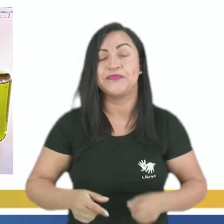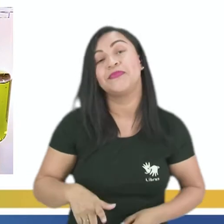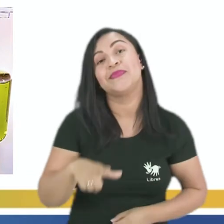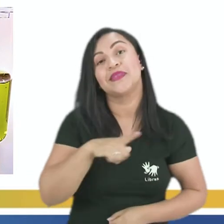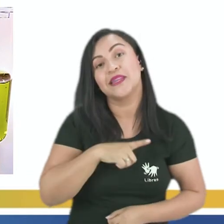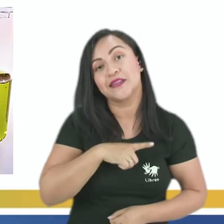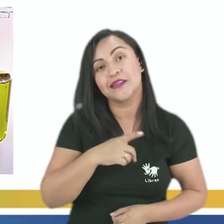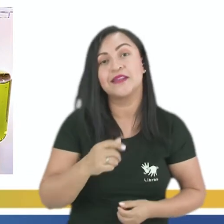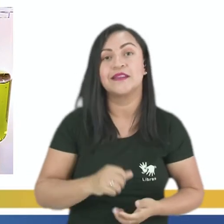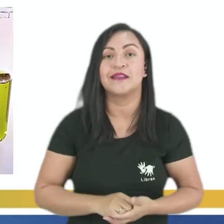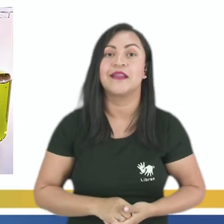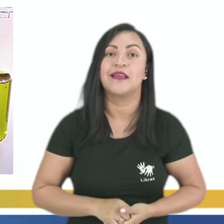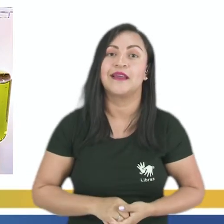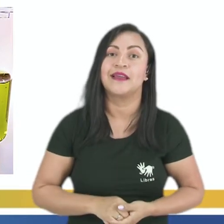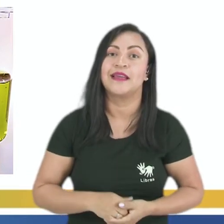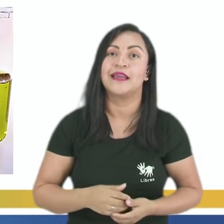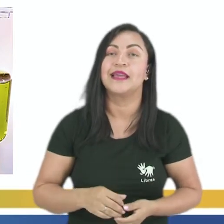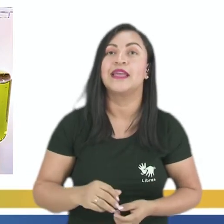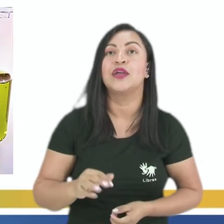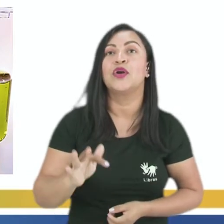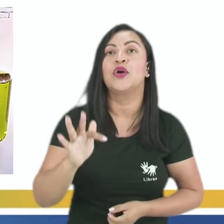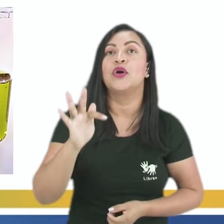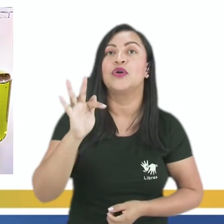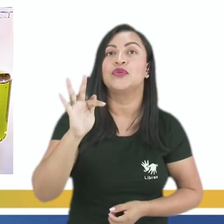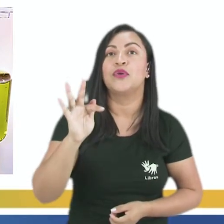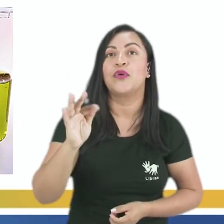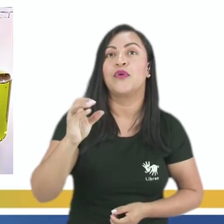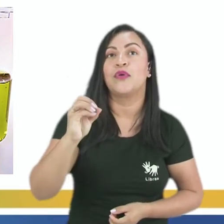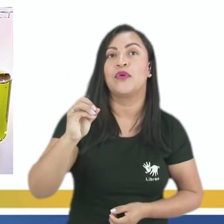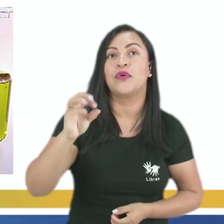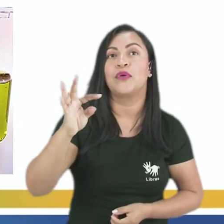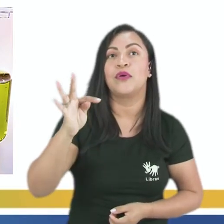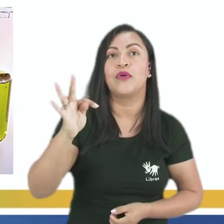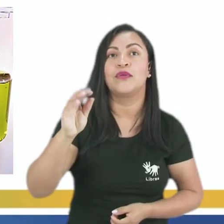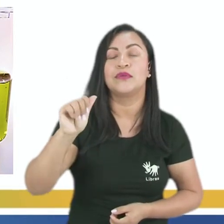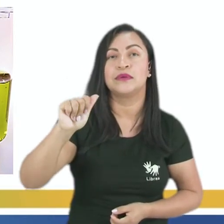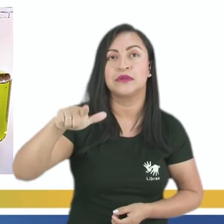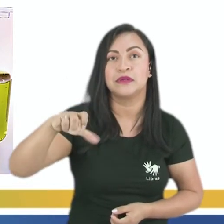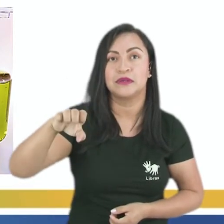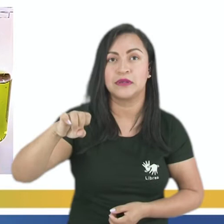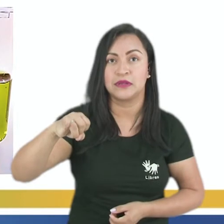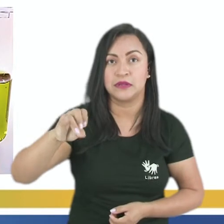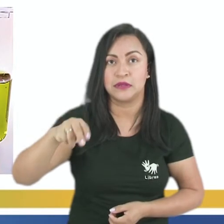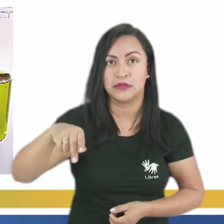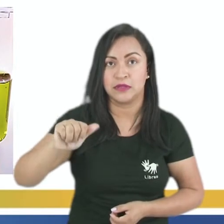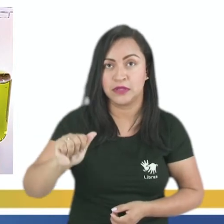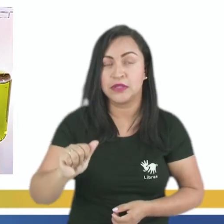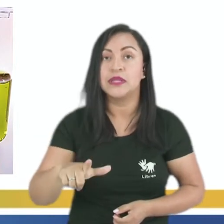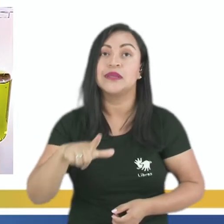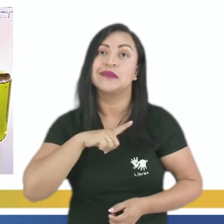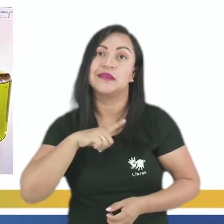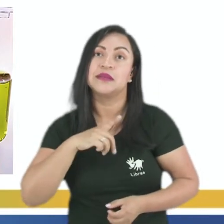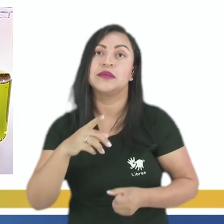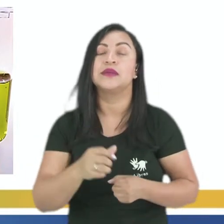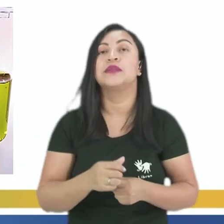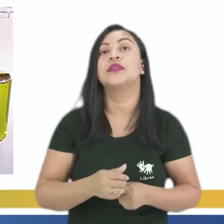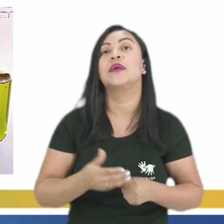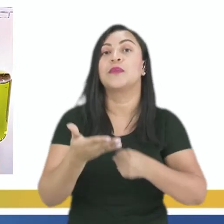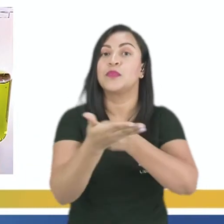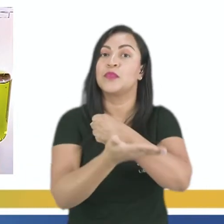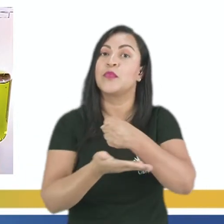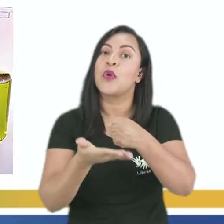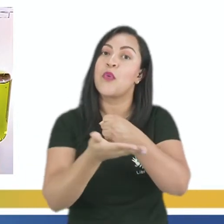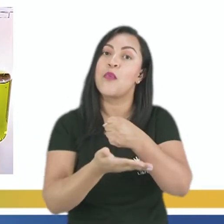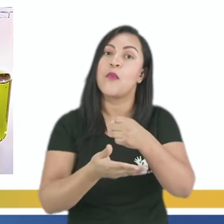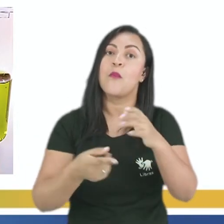a solução de fenolftaleína, que também está relacionada à mudança de coloração. E nós temos os indicadores ácido-base, que